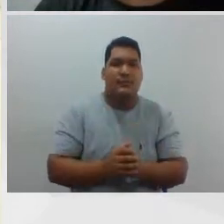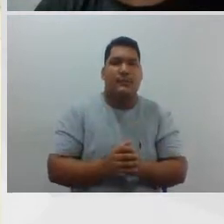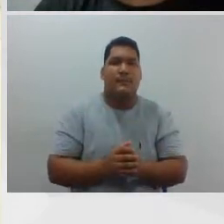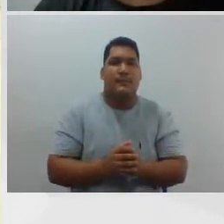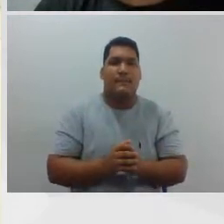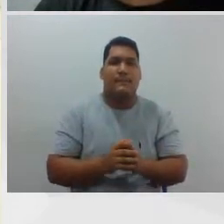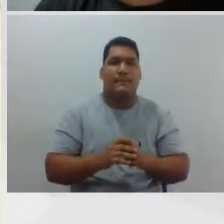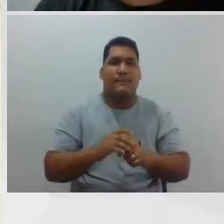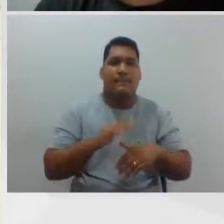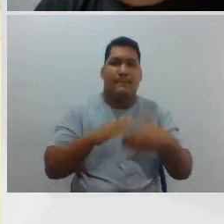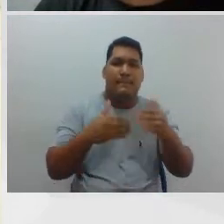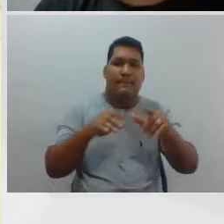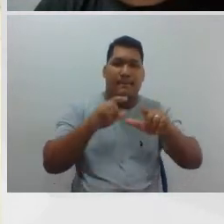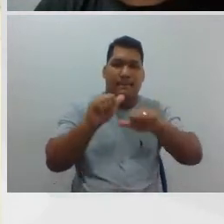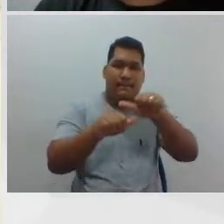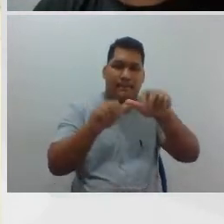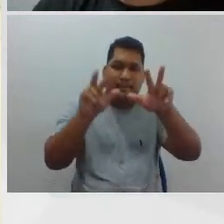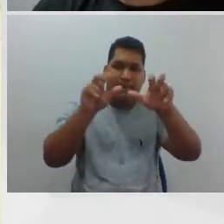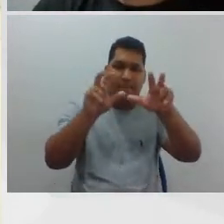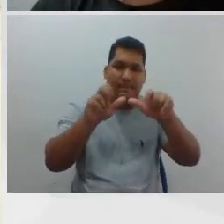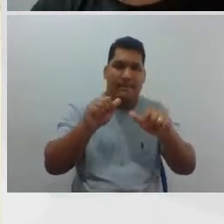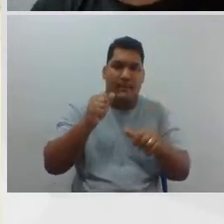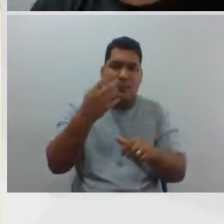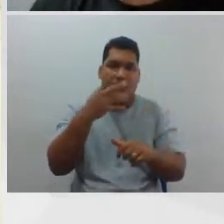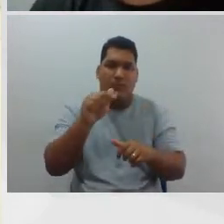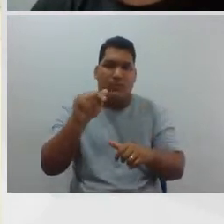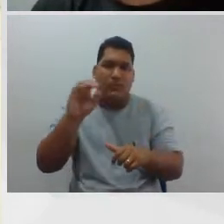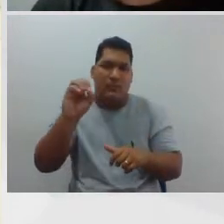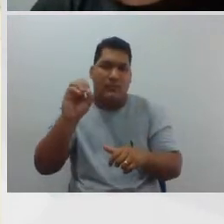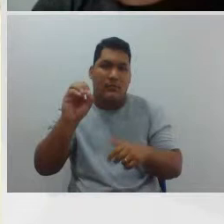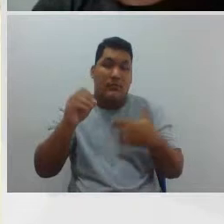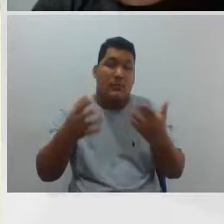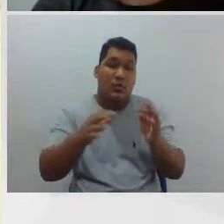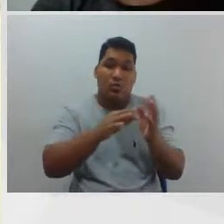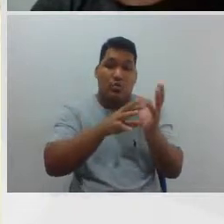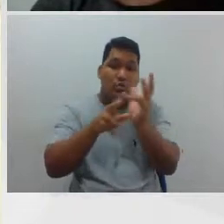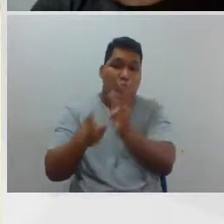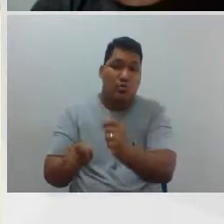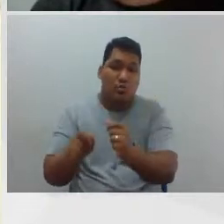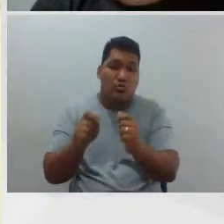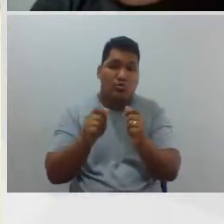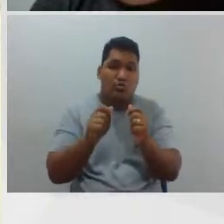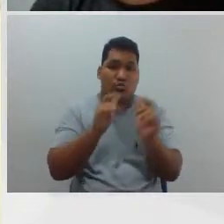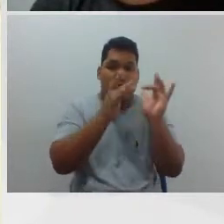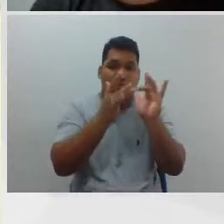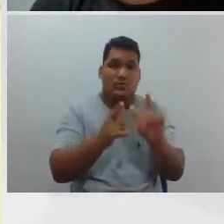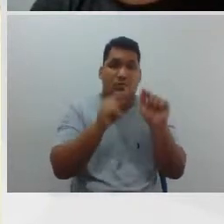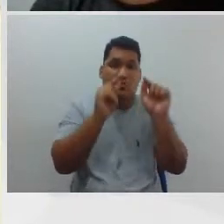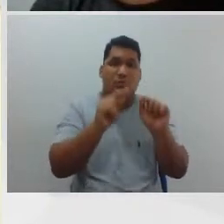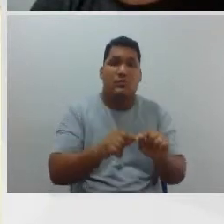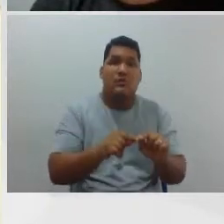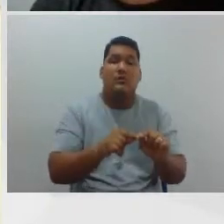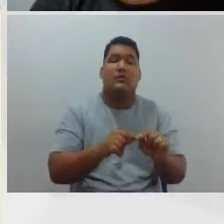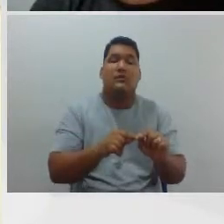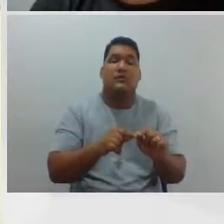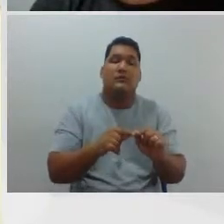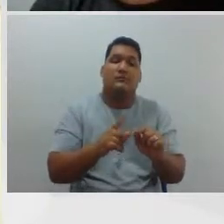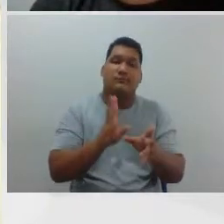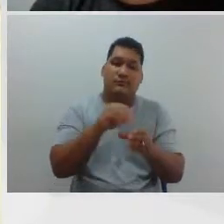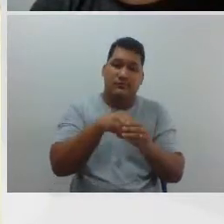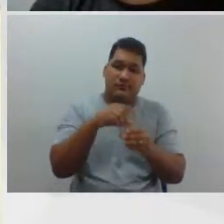indústria 4.0. Então, todos os conceitos da inteligência artificial estão aí embutidos, né?